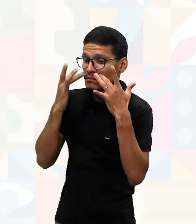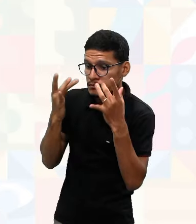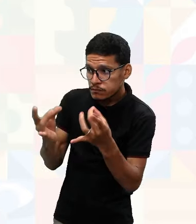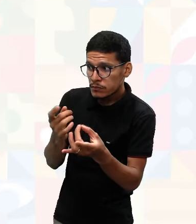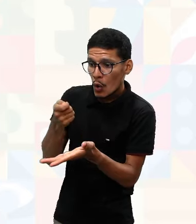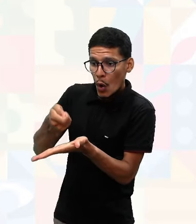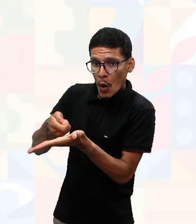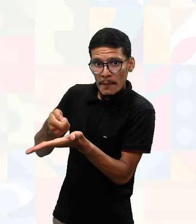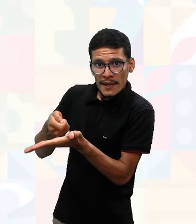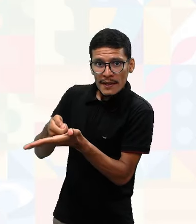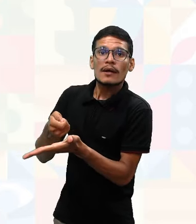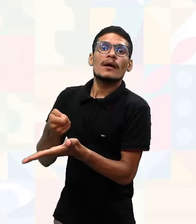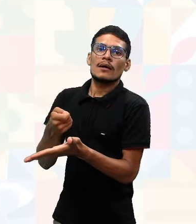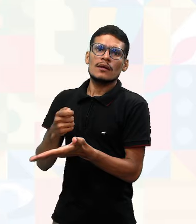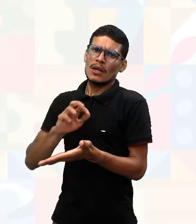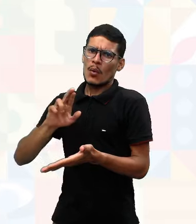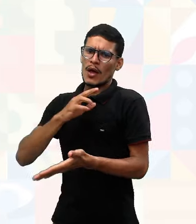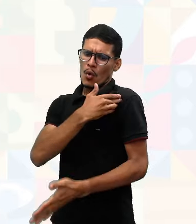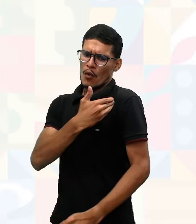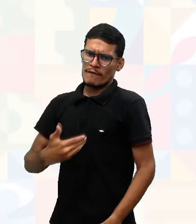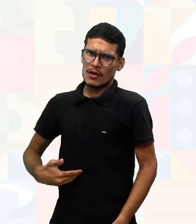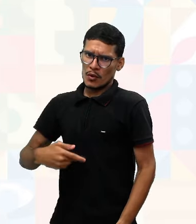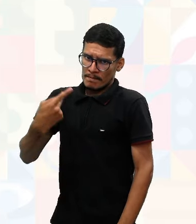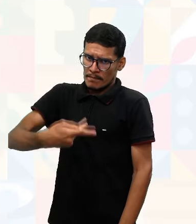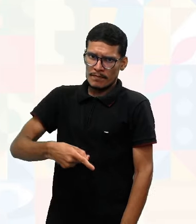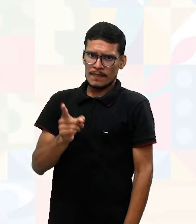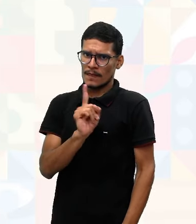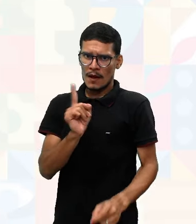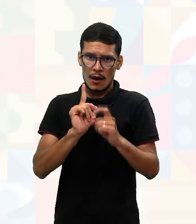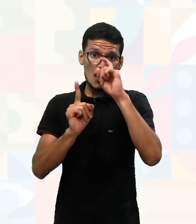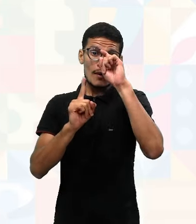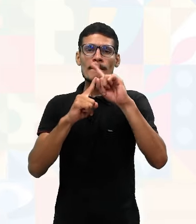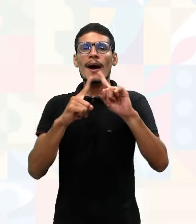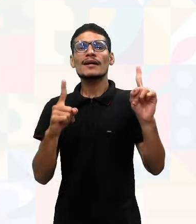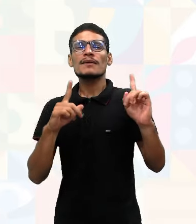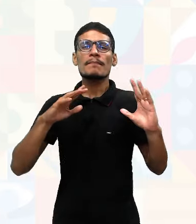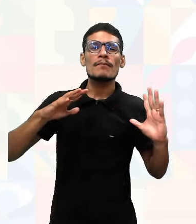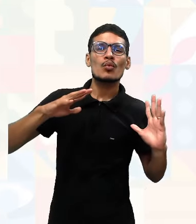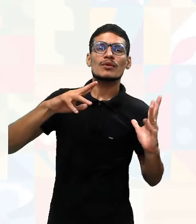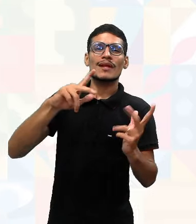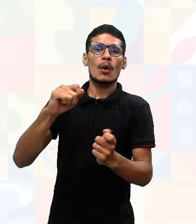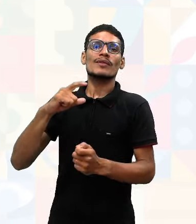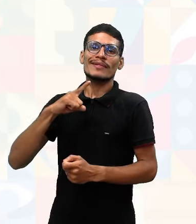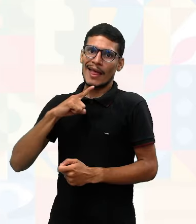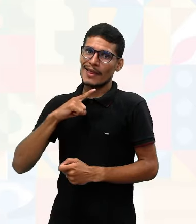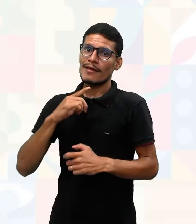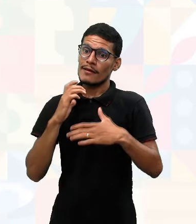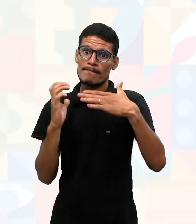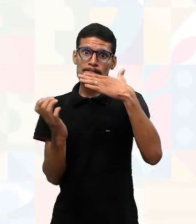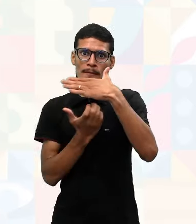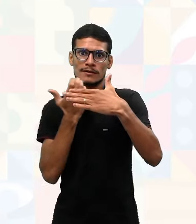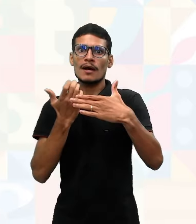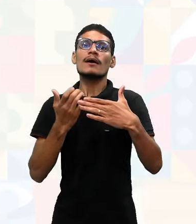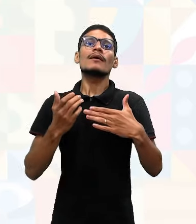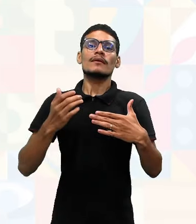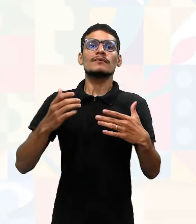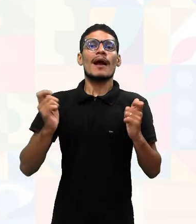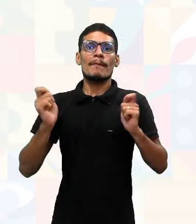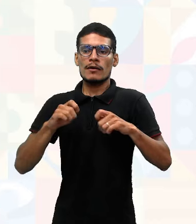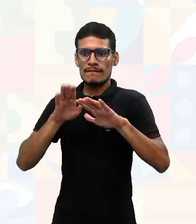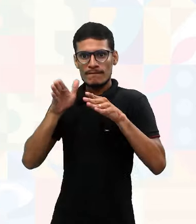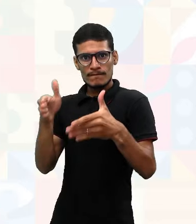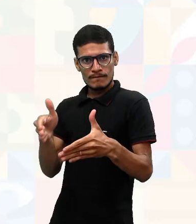que eu digo não é apenas o nosso, tá? Mas de forma mundial. Existe uma Organização Internacional do Trabalho, a